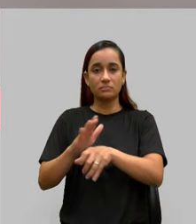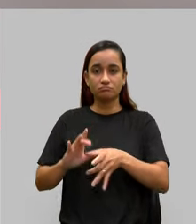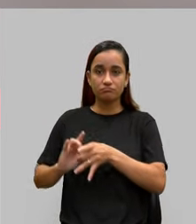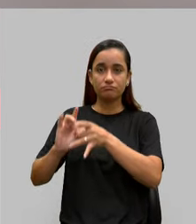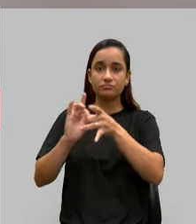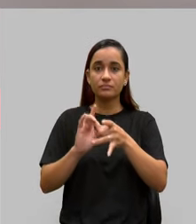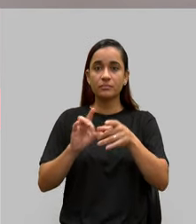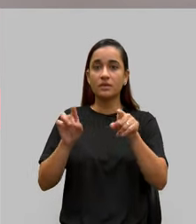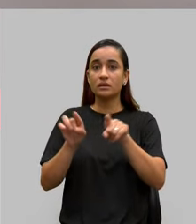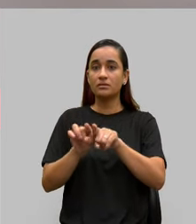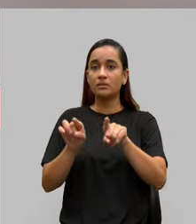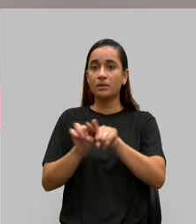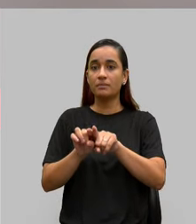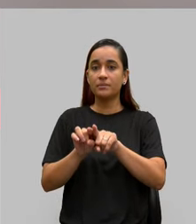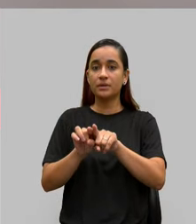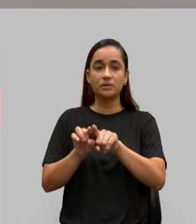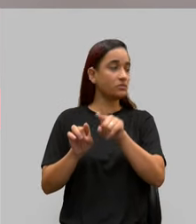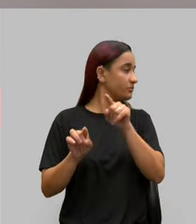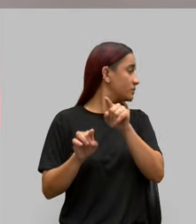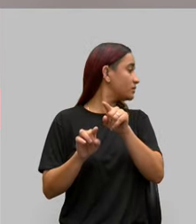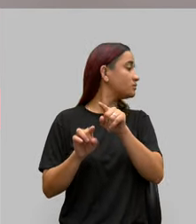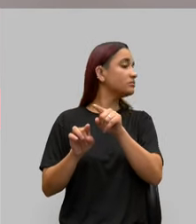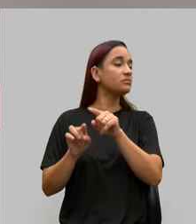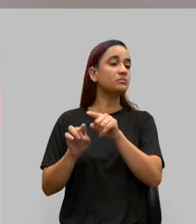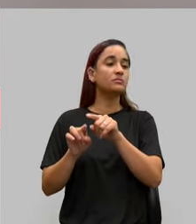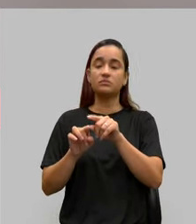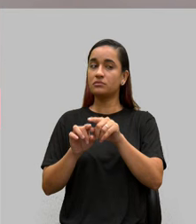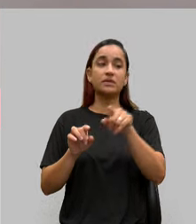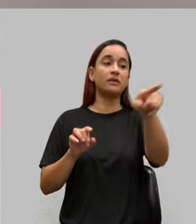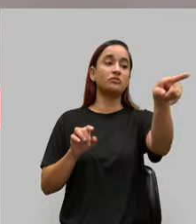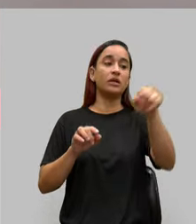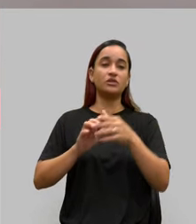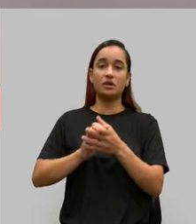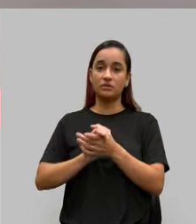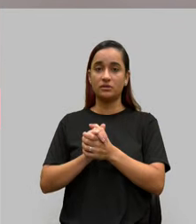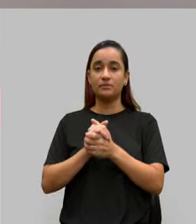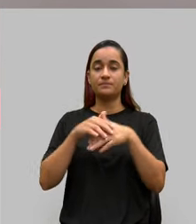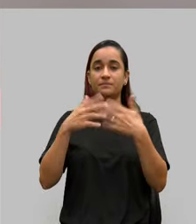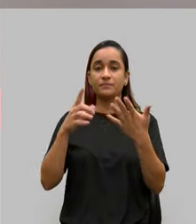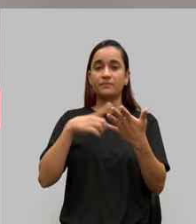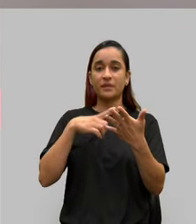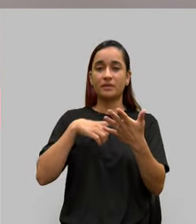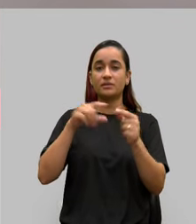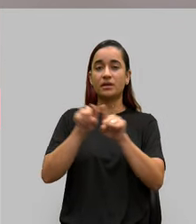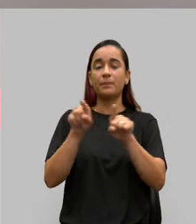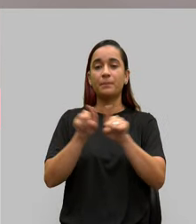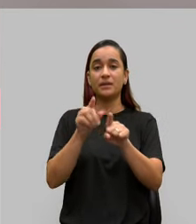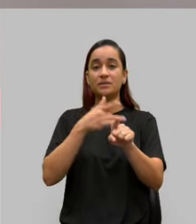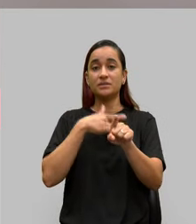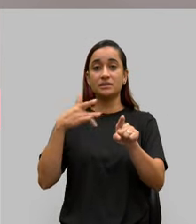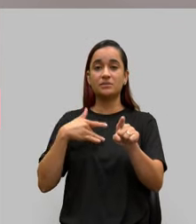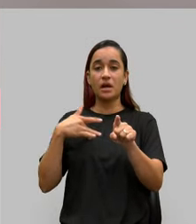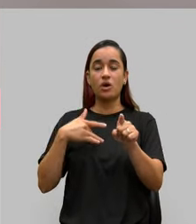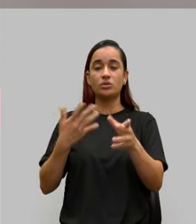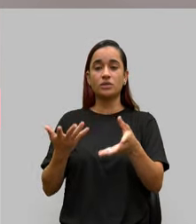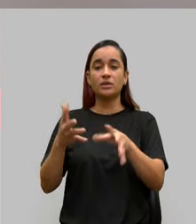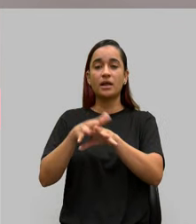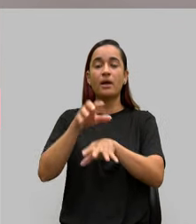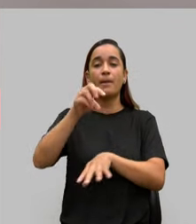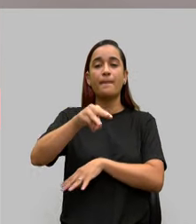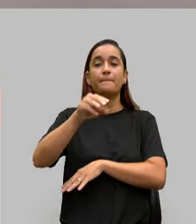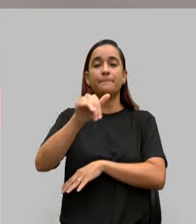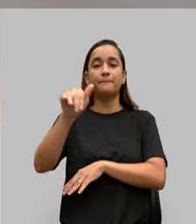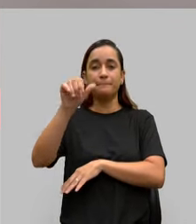coletivo segurando as pontas e presta assistência saúde integral mãe mães para